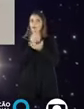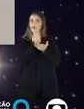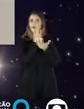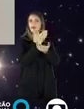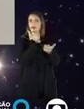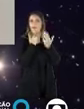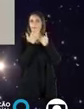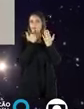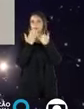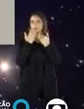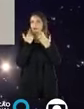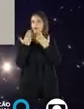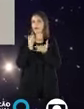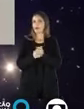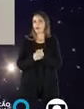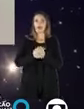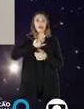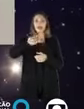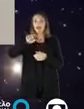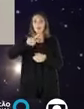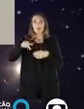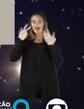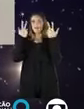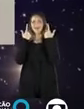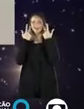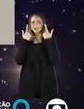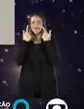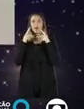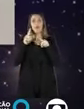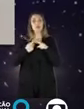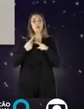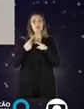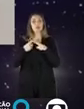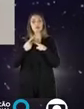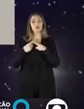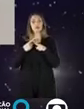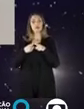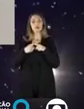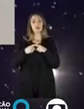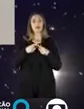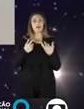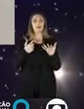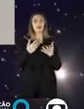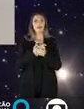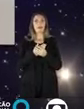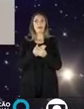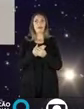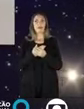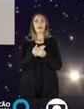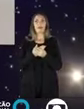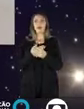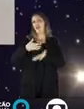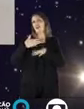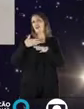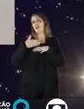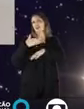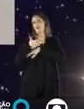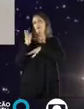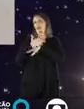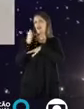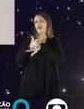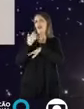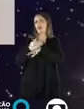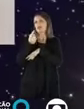produtos ultraprocessados, porque, né, uma grande armadilha dos produtos ultraprocessados é a sua praticidade, o seu baixo valor,